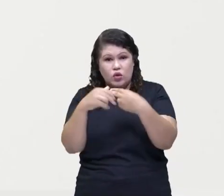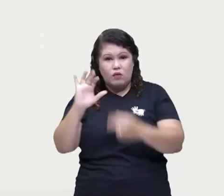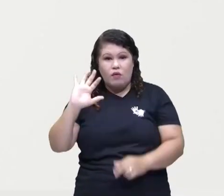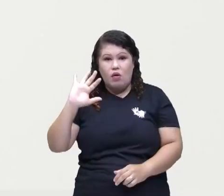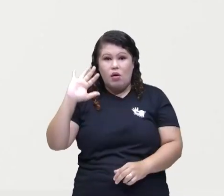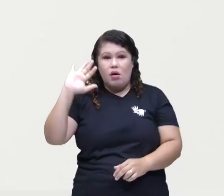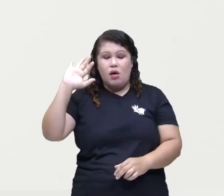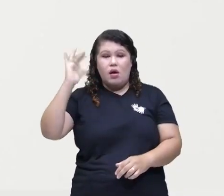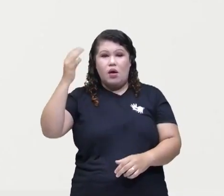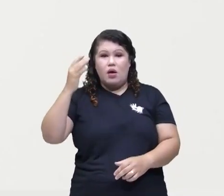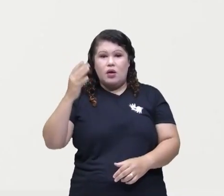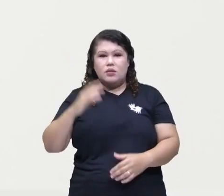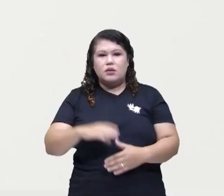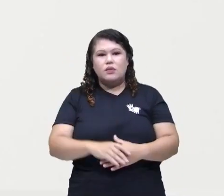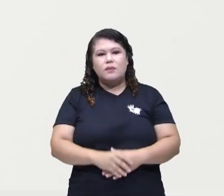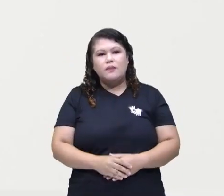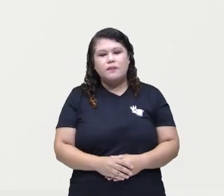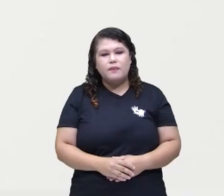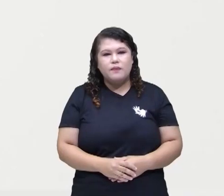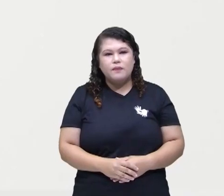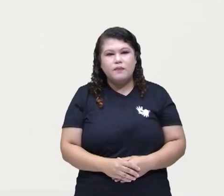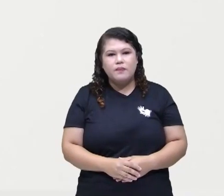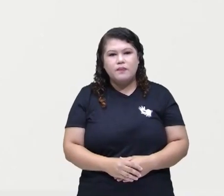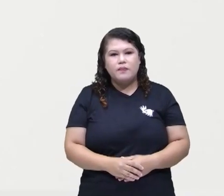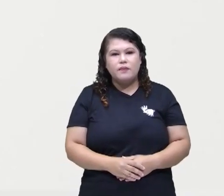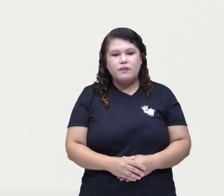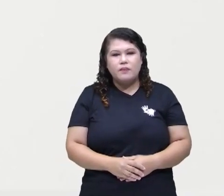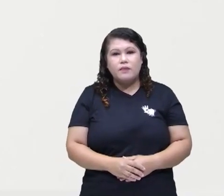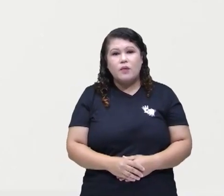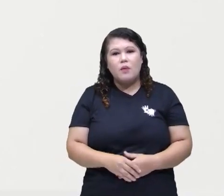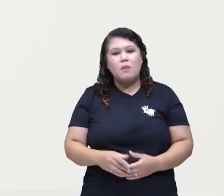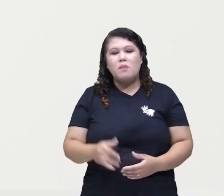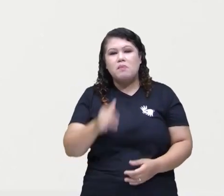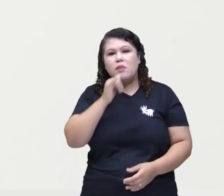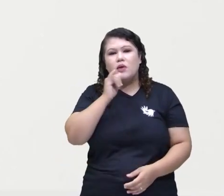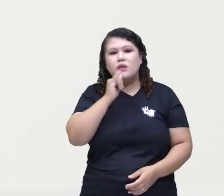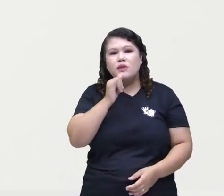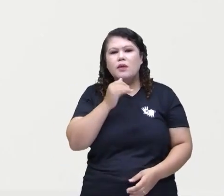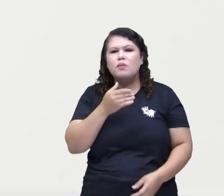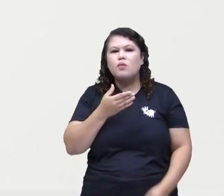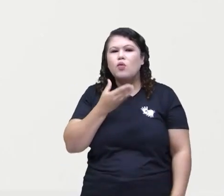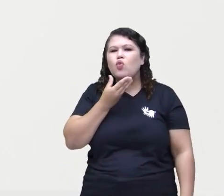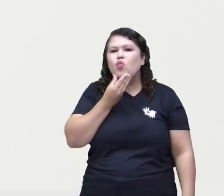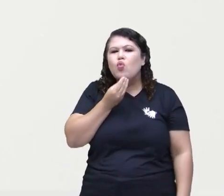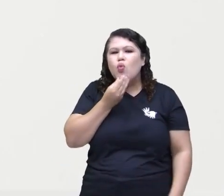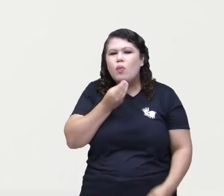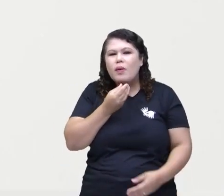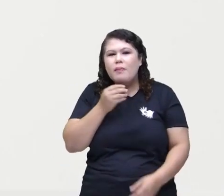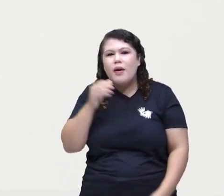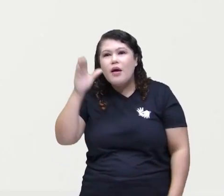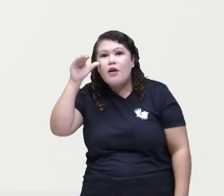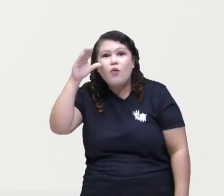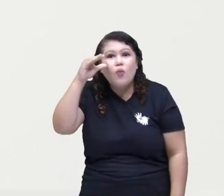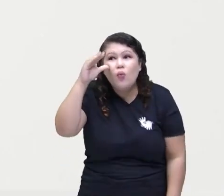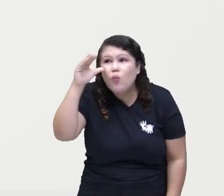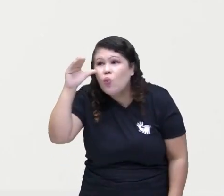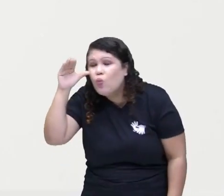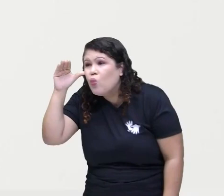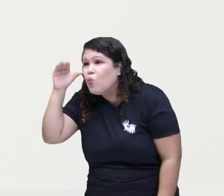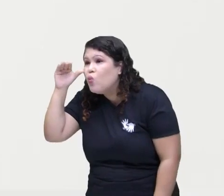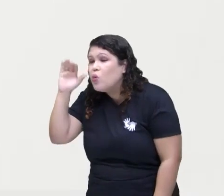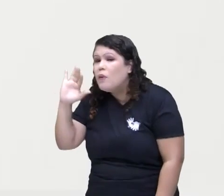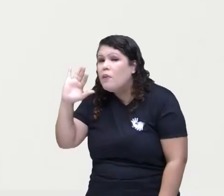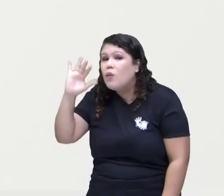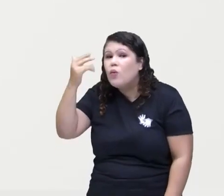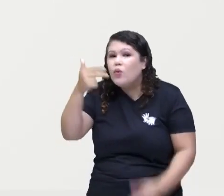a causa de um fato. Um menino ele está bem curioso por algum fato, não é verdade? Então vamos ao